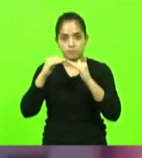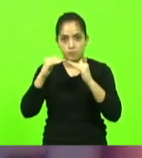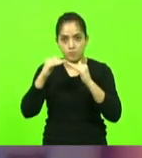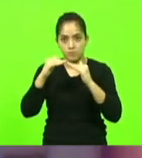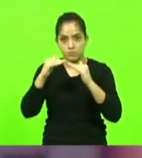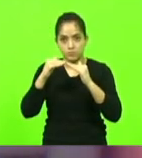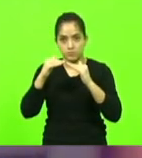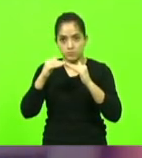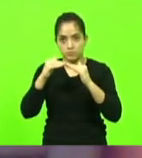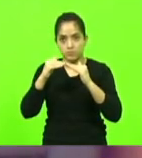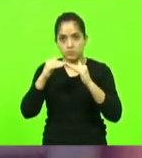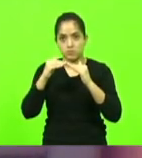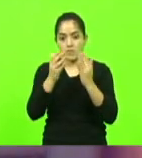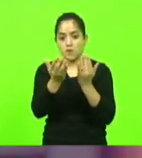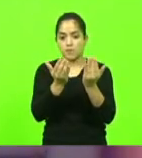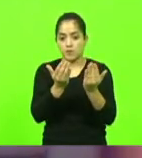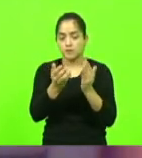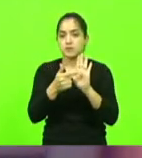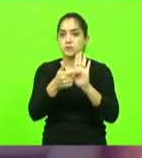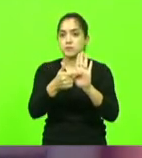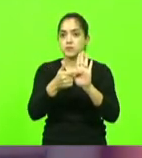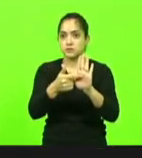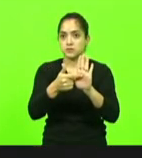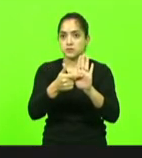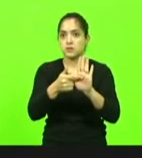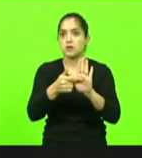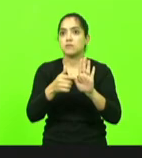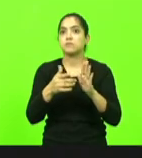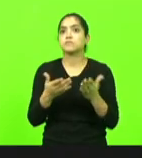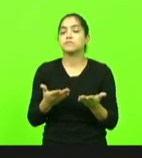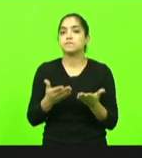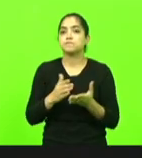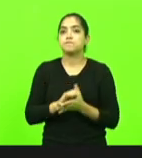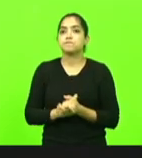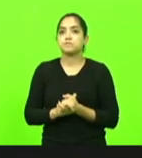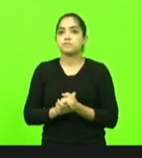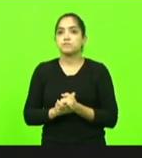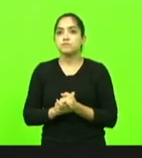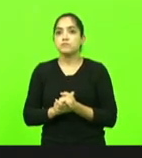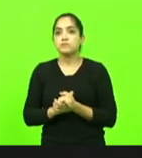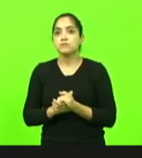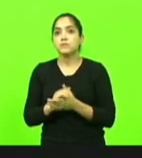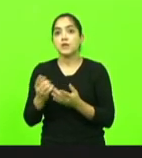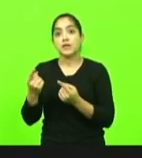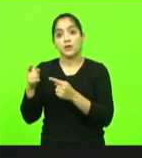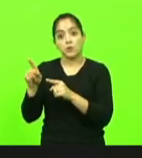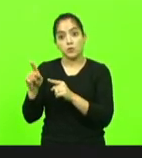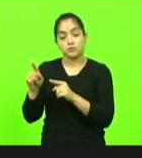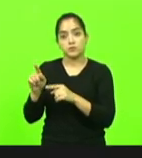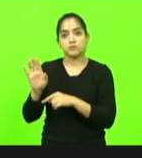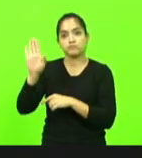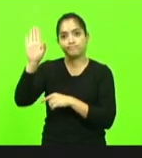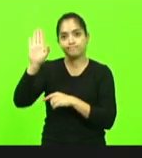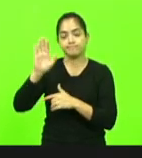o parecer apresentado, permaneça como está, e quem discorda, se manifeste.